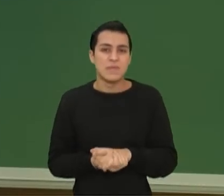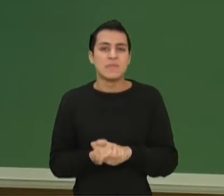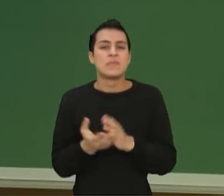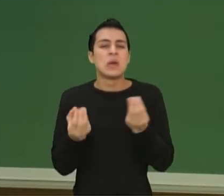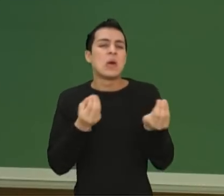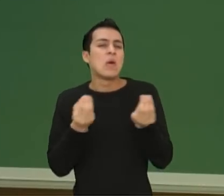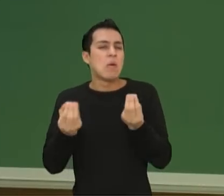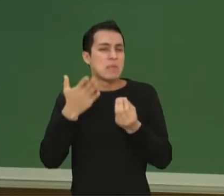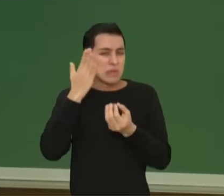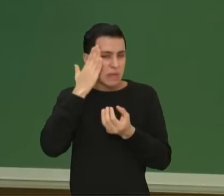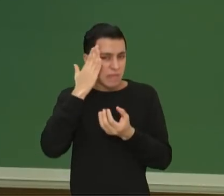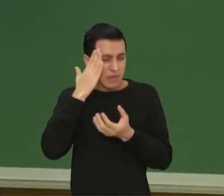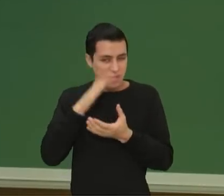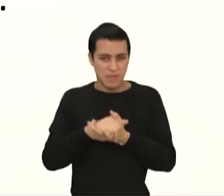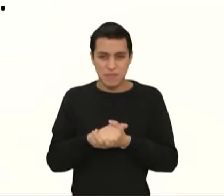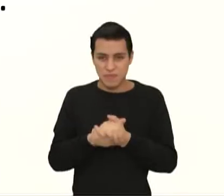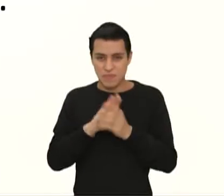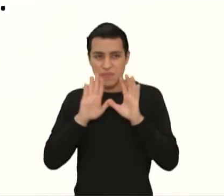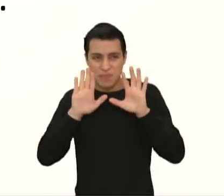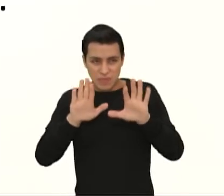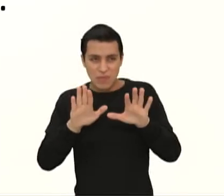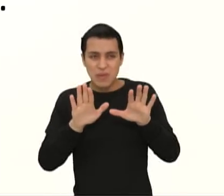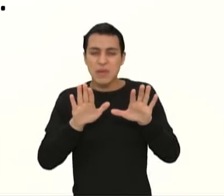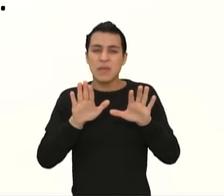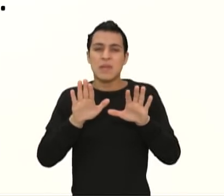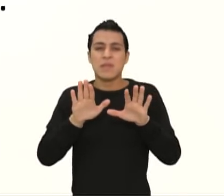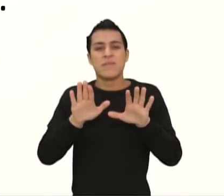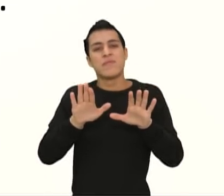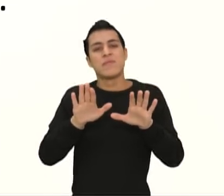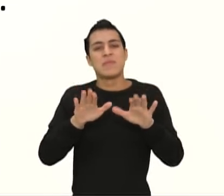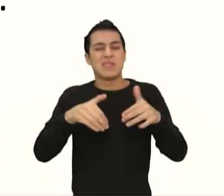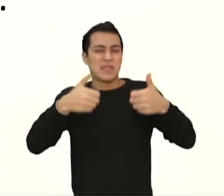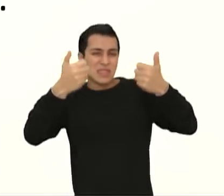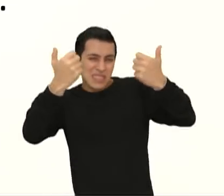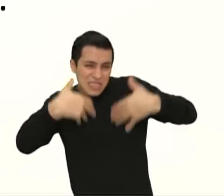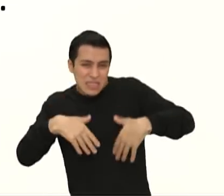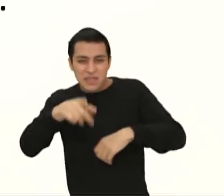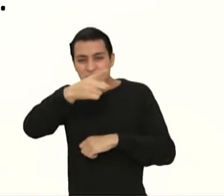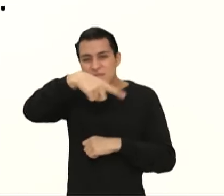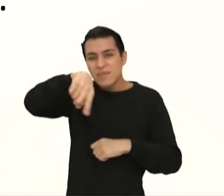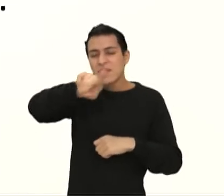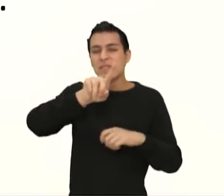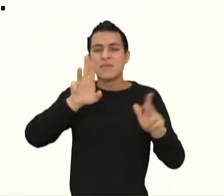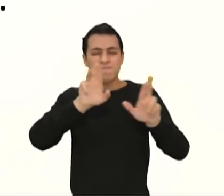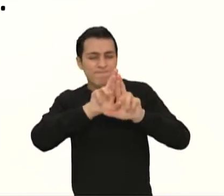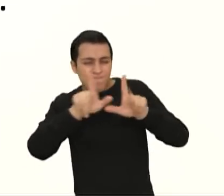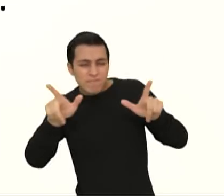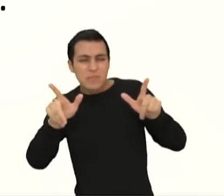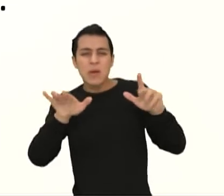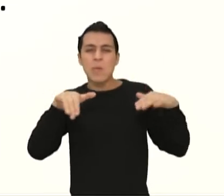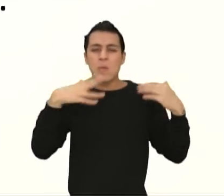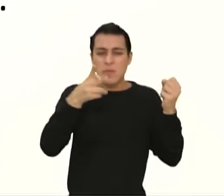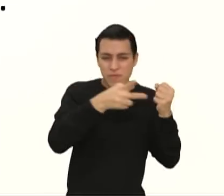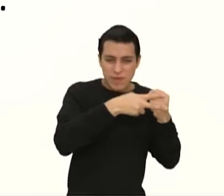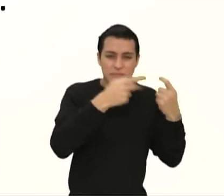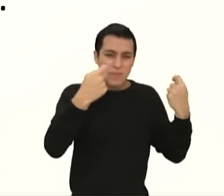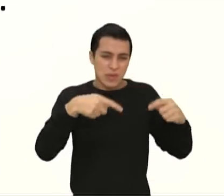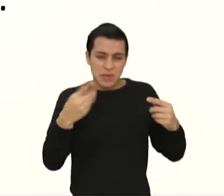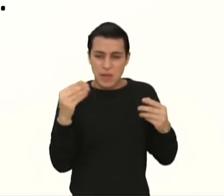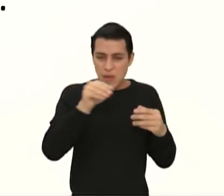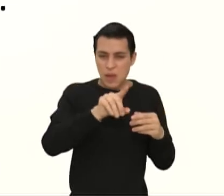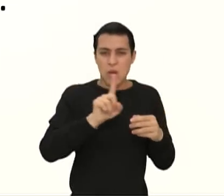Como saber? Veja só essa explicação para você diferenciar quando o verbo está exigindo ou